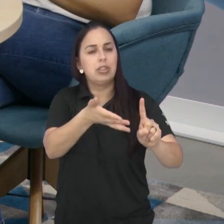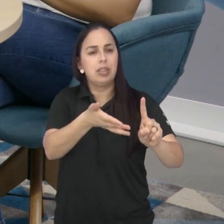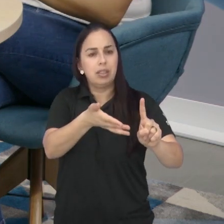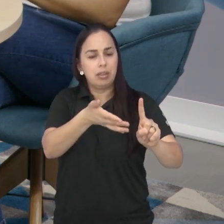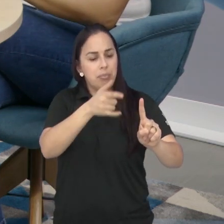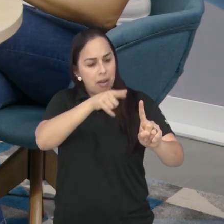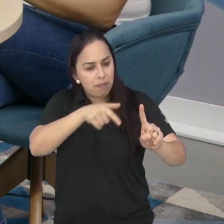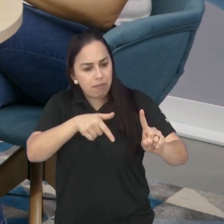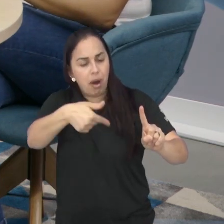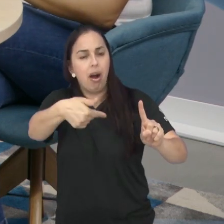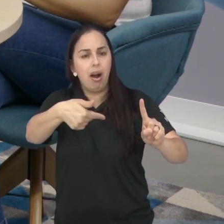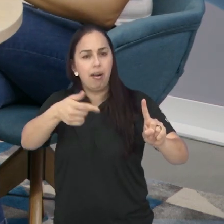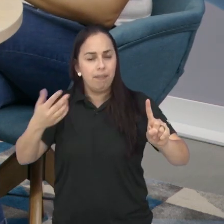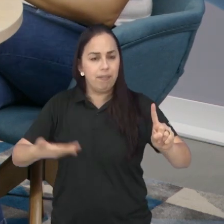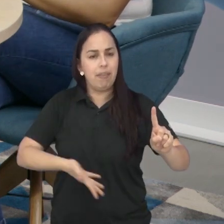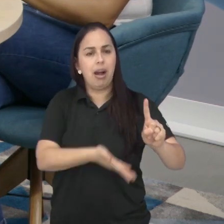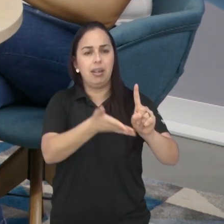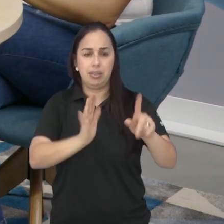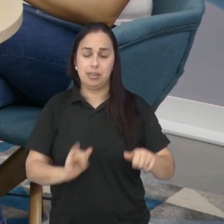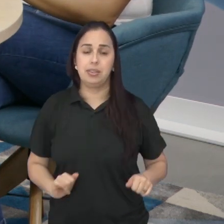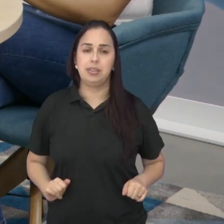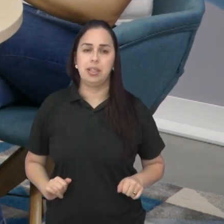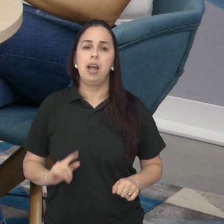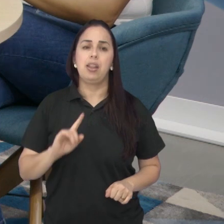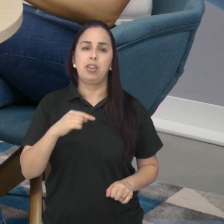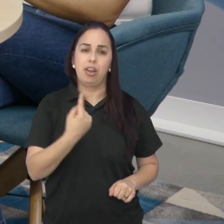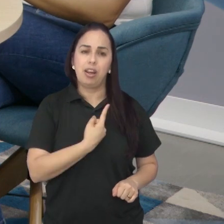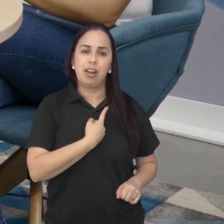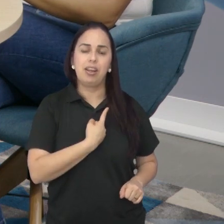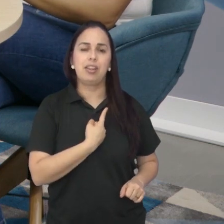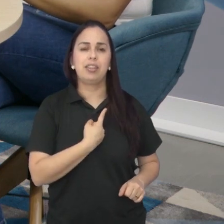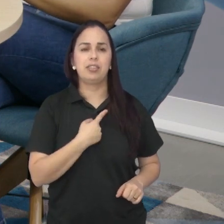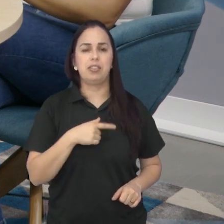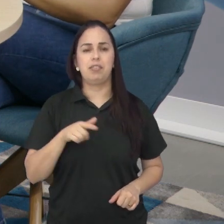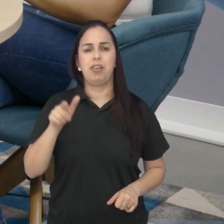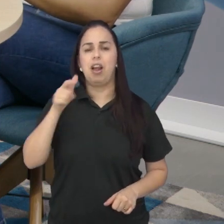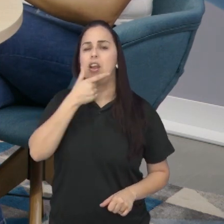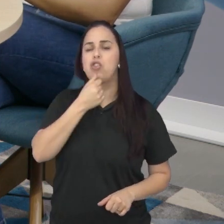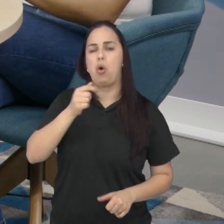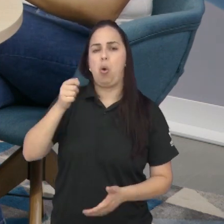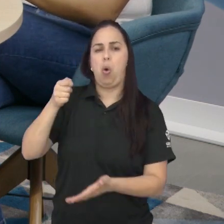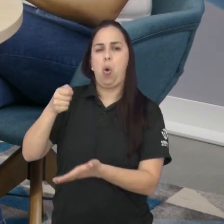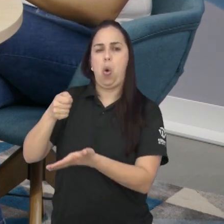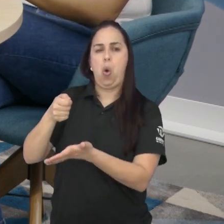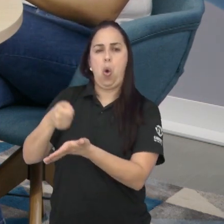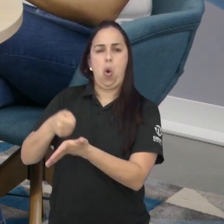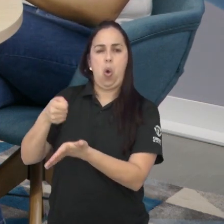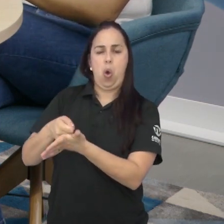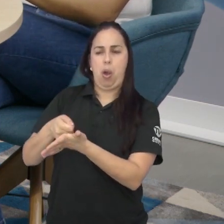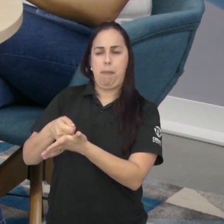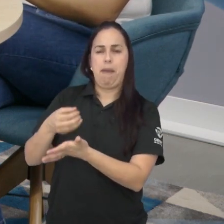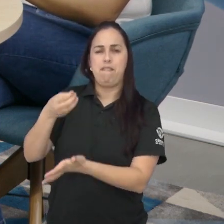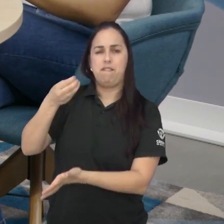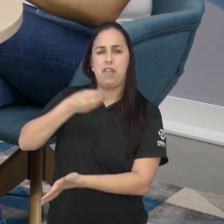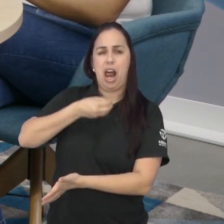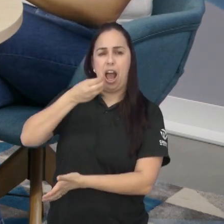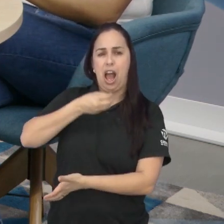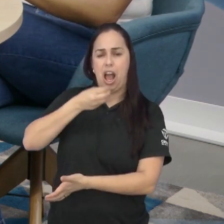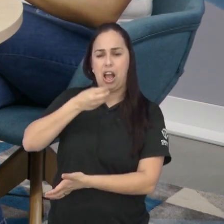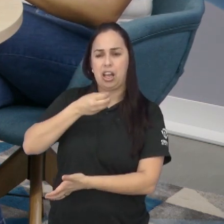lidar com os desafios do cotidiano. Então, quando a gente fala dessas masculinidades frágeis